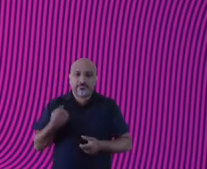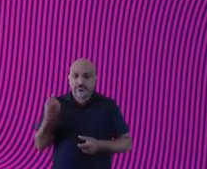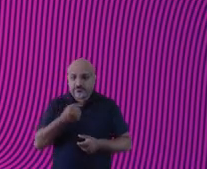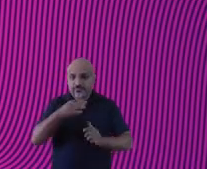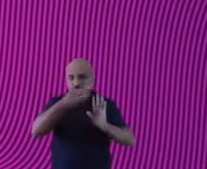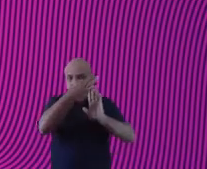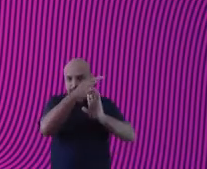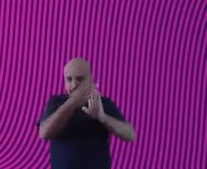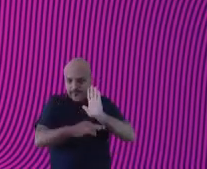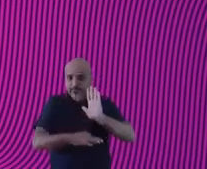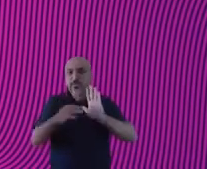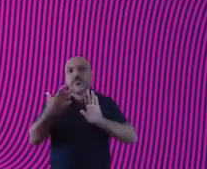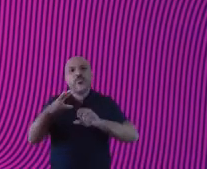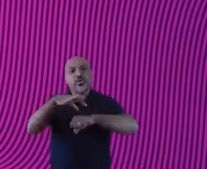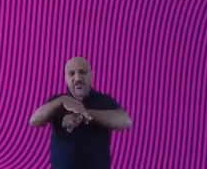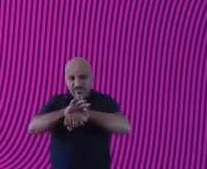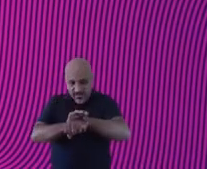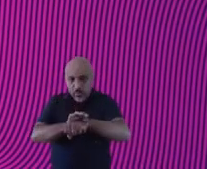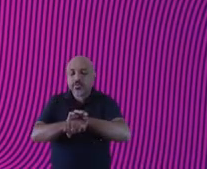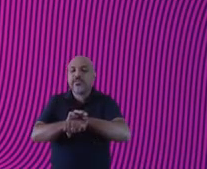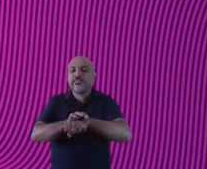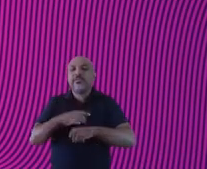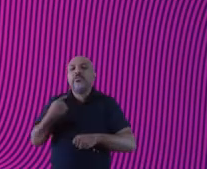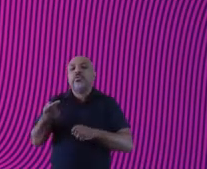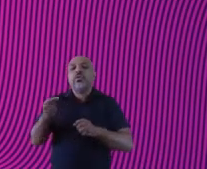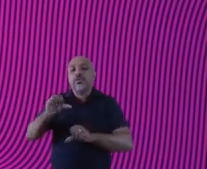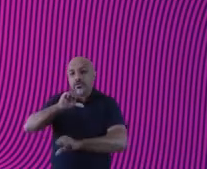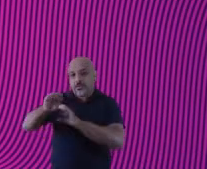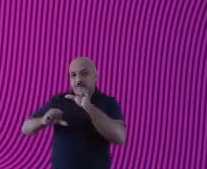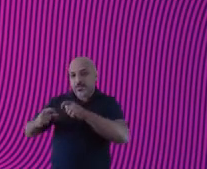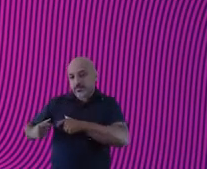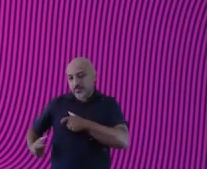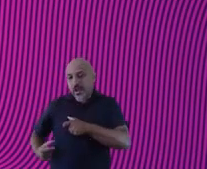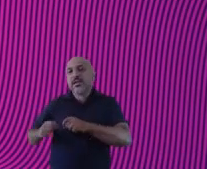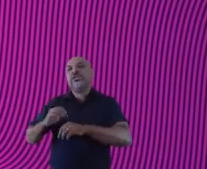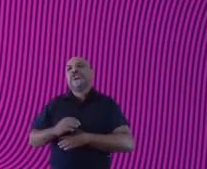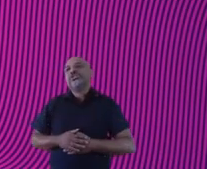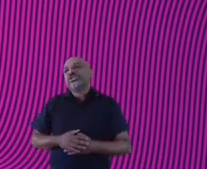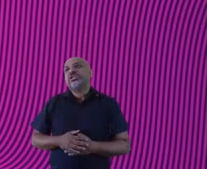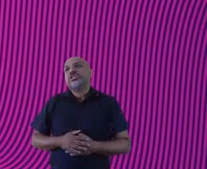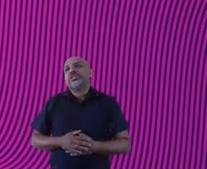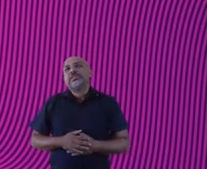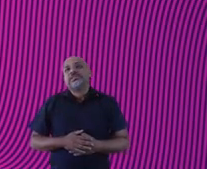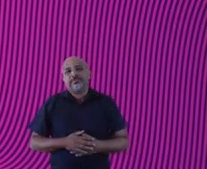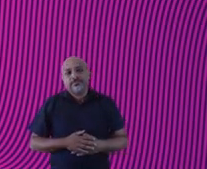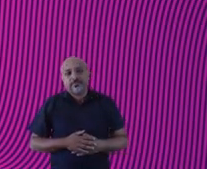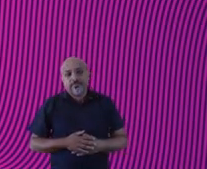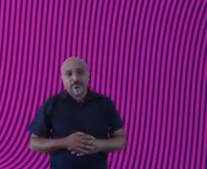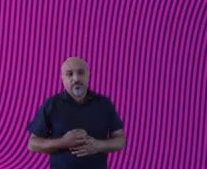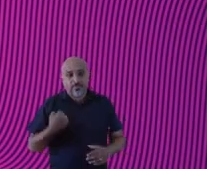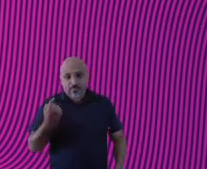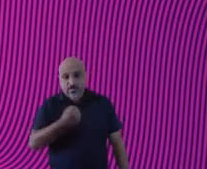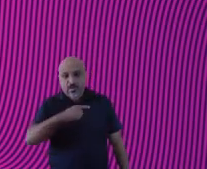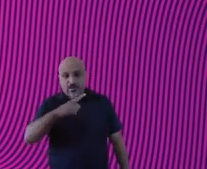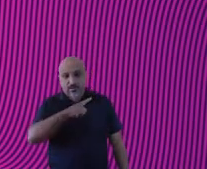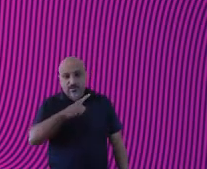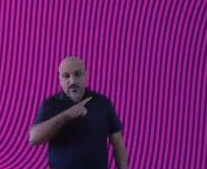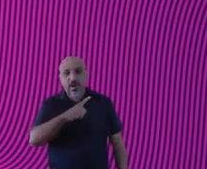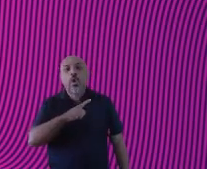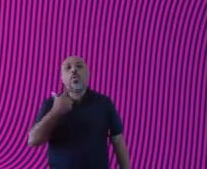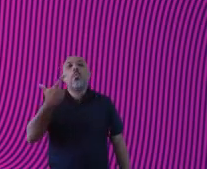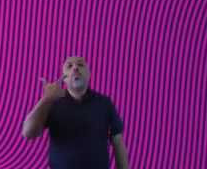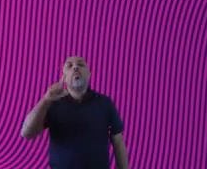muita segurança no transplante, nós tivemos em último